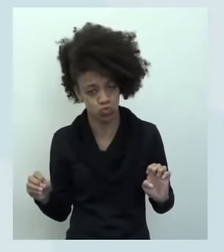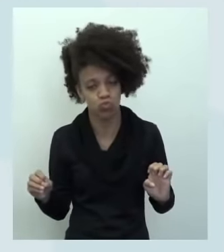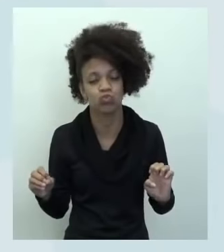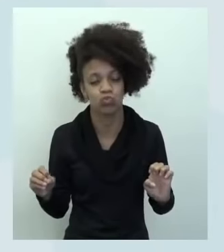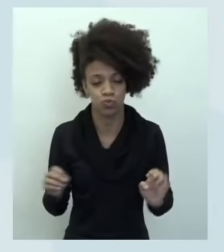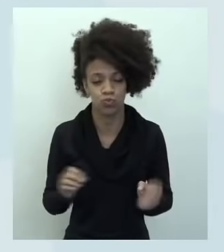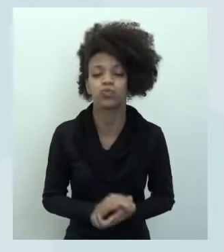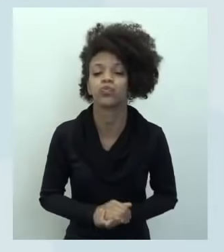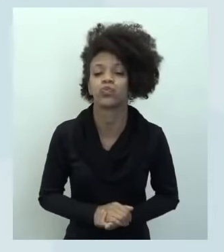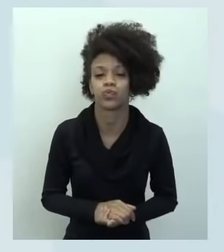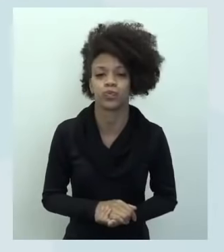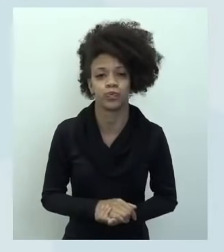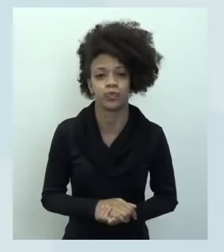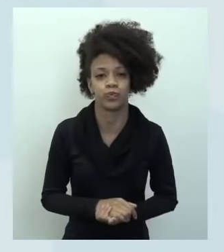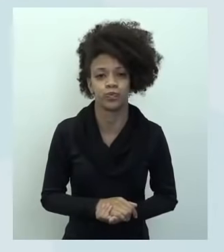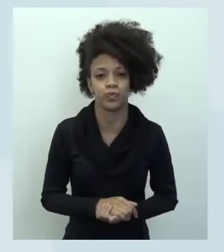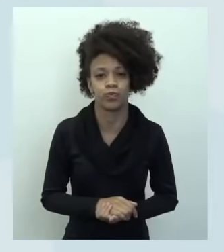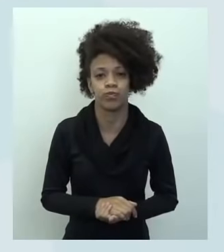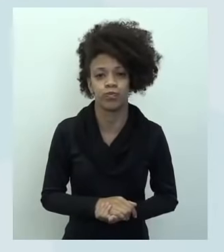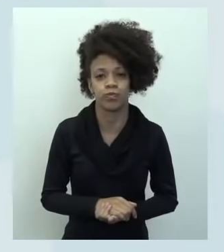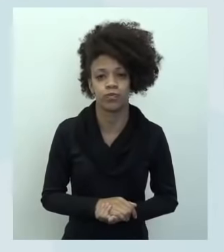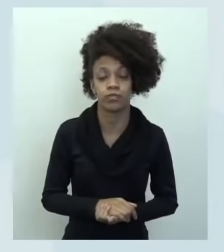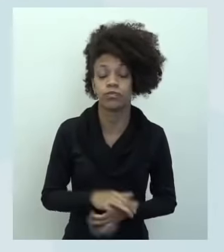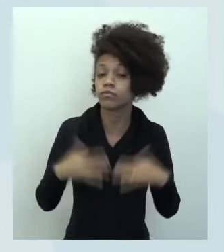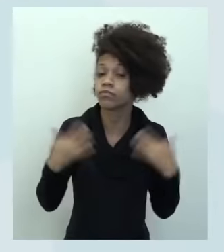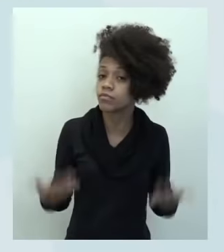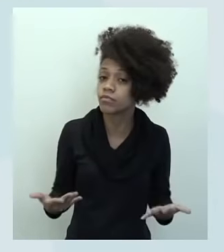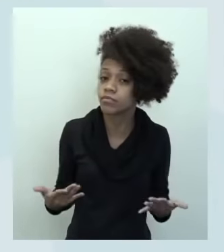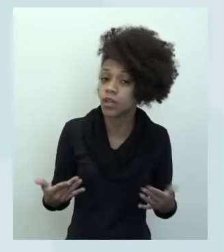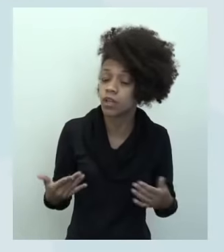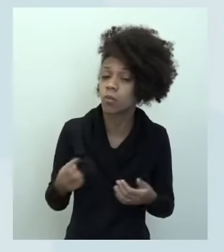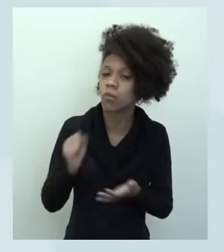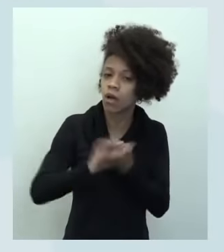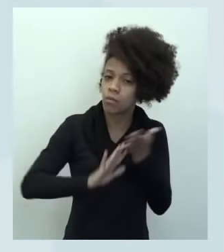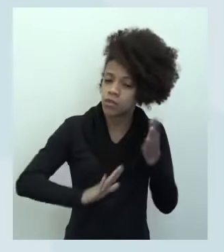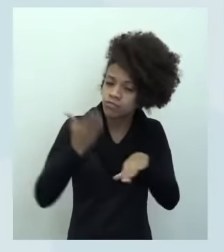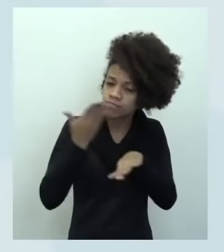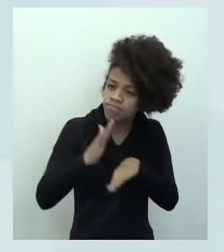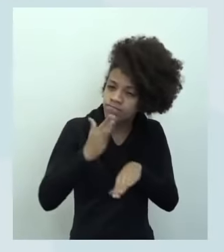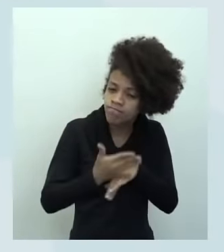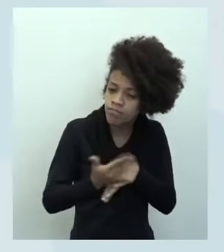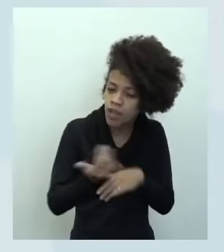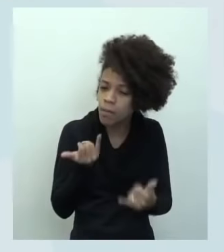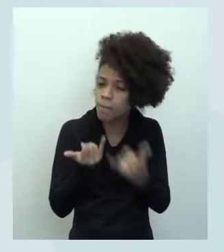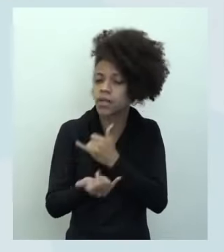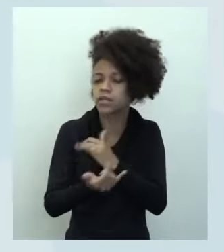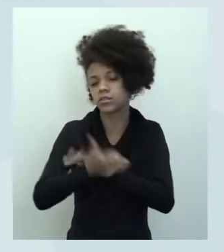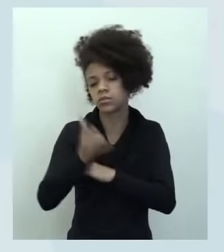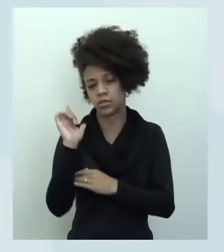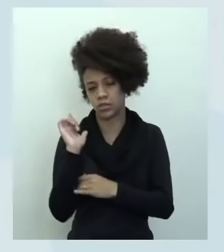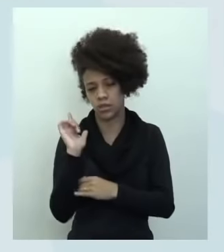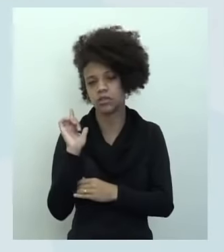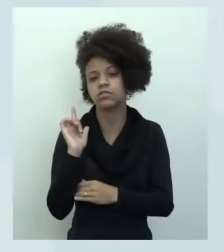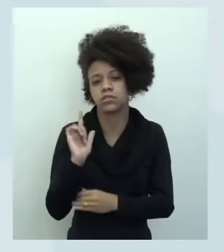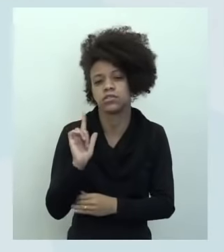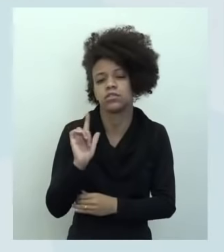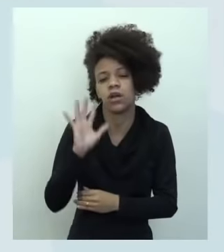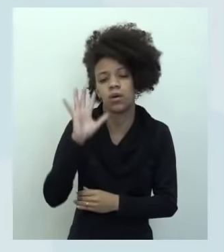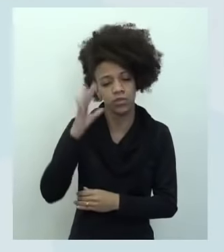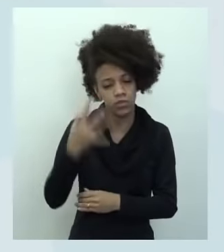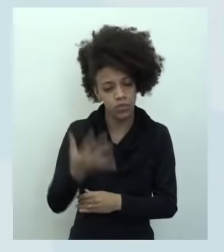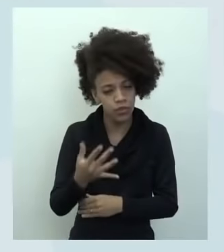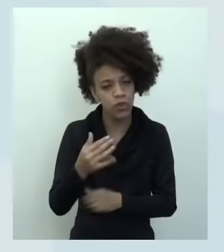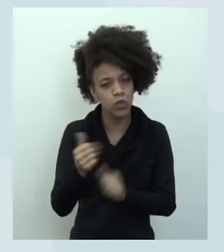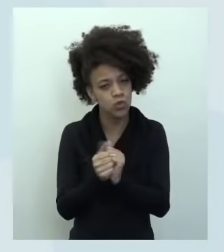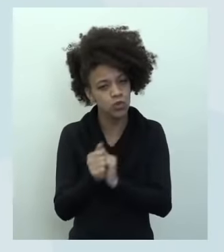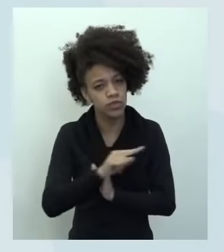por 41 milhões. Então, é um exercício muito próximo do que a professora Milene acabou de resolver com